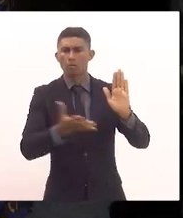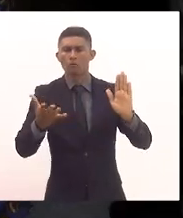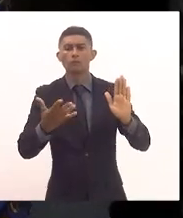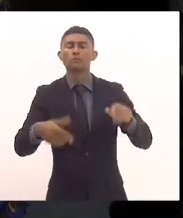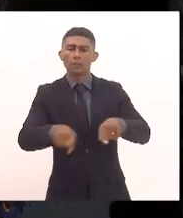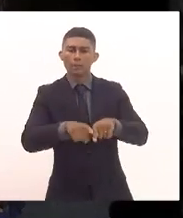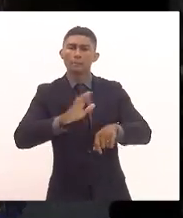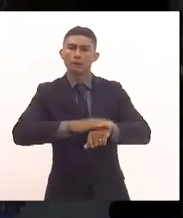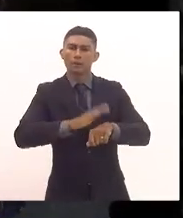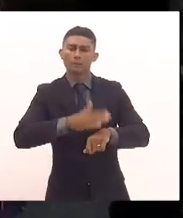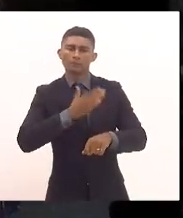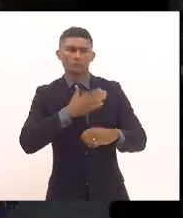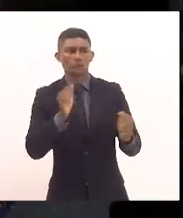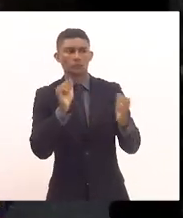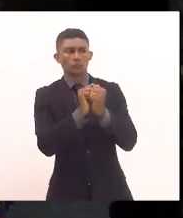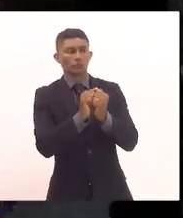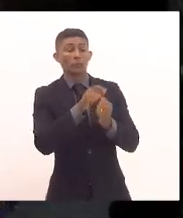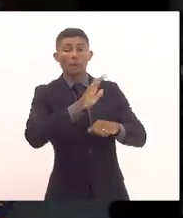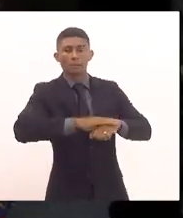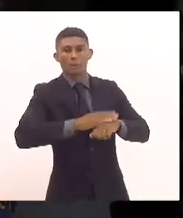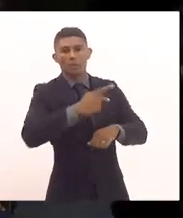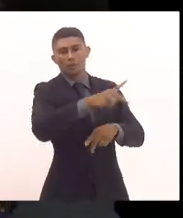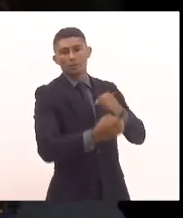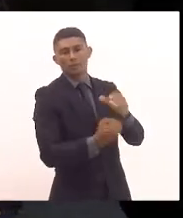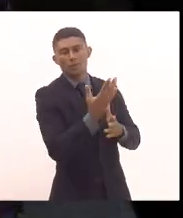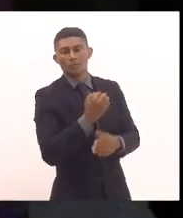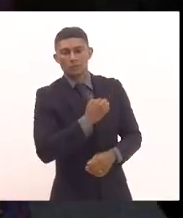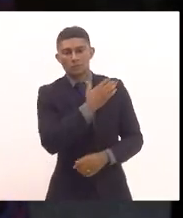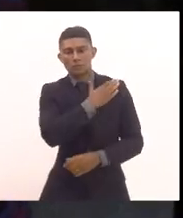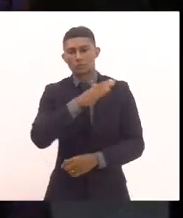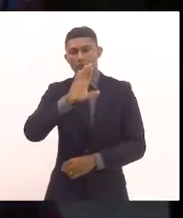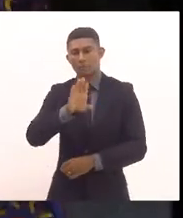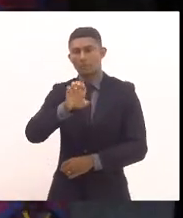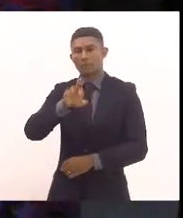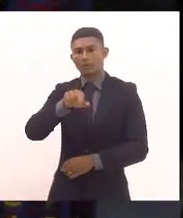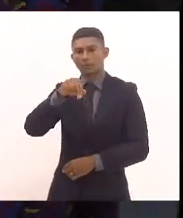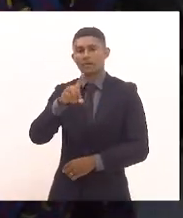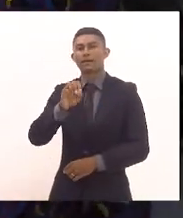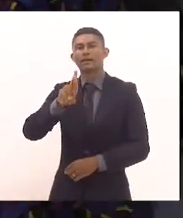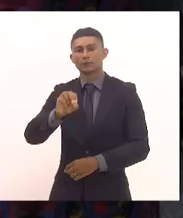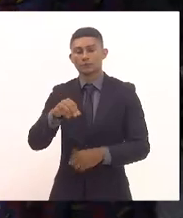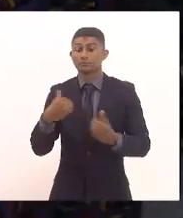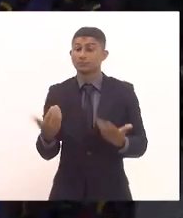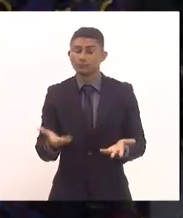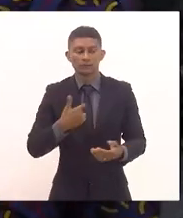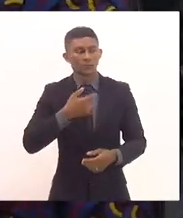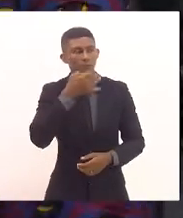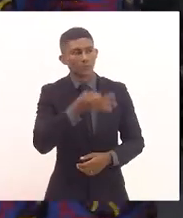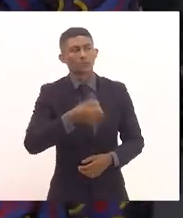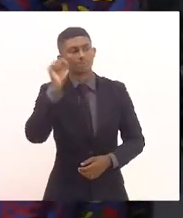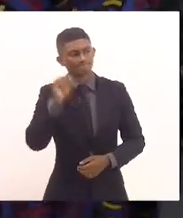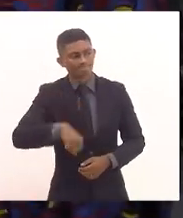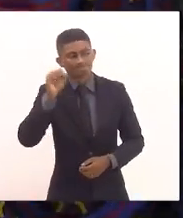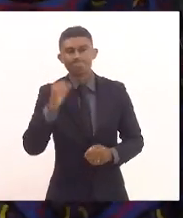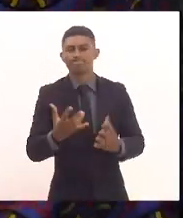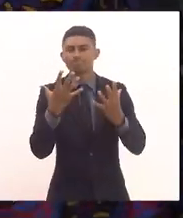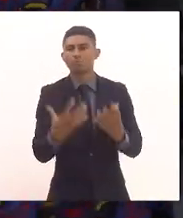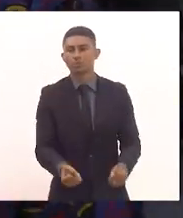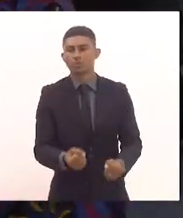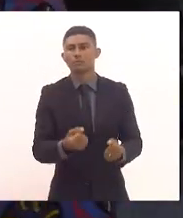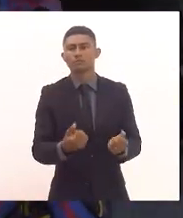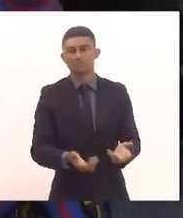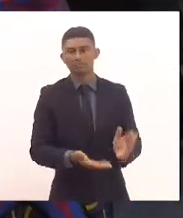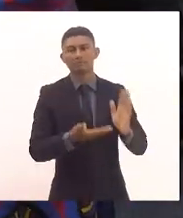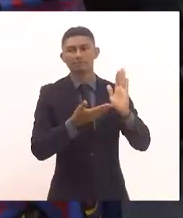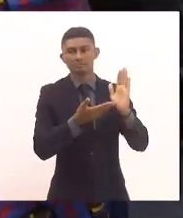coautor, autor original, ao deputado subtenente Bernardo. No mérito, sou favorável,